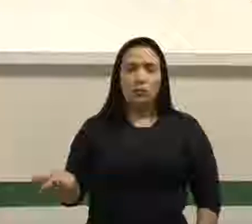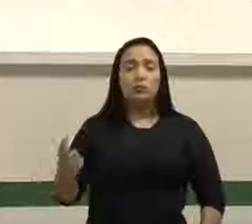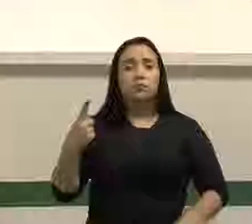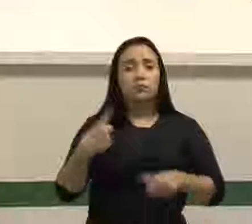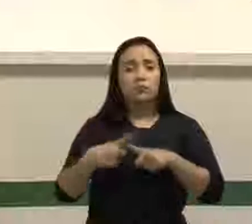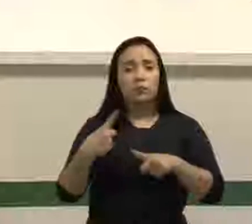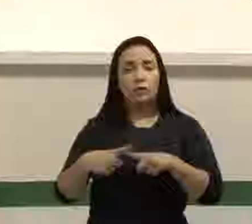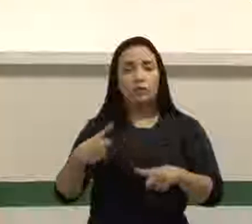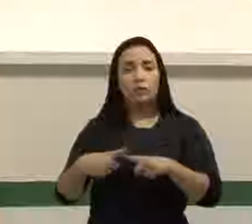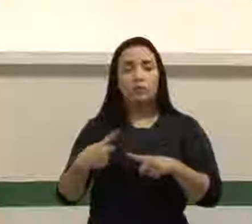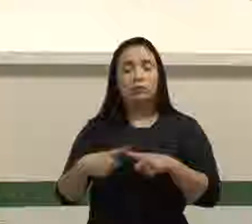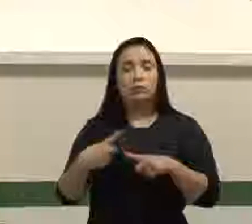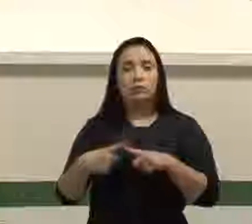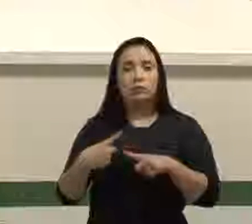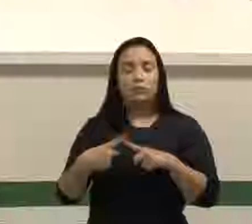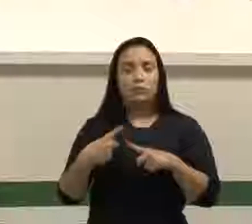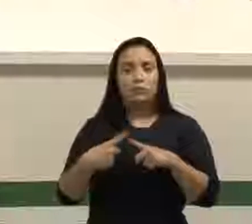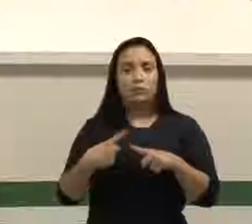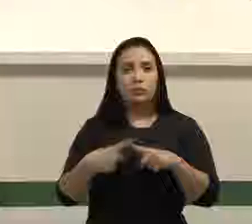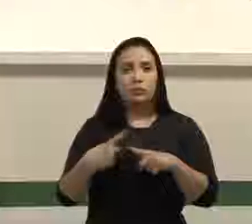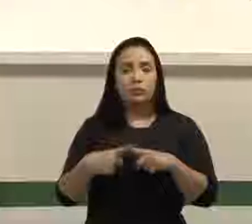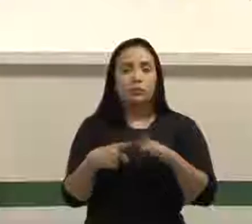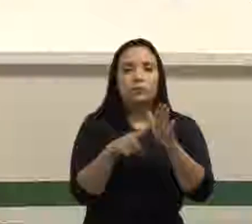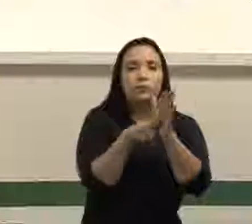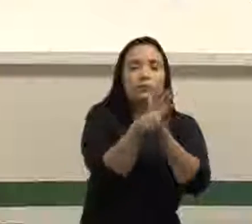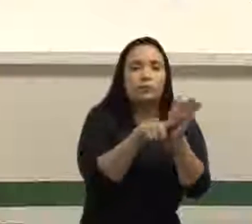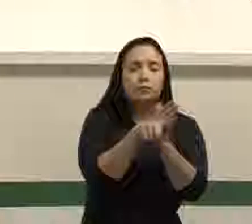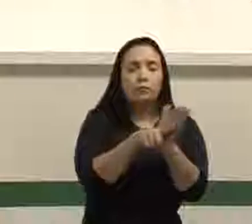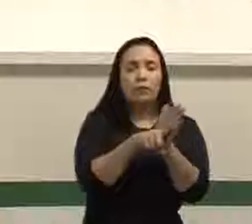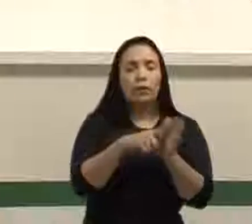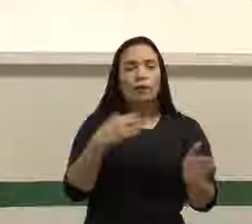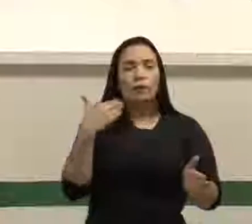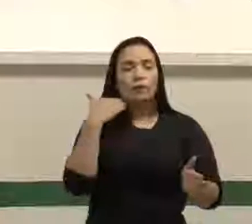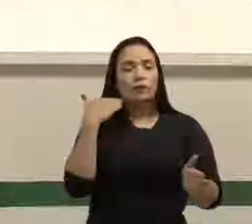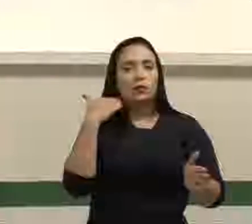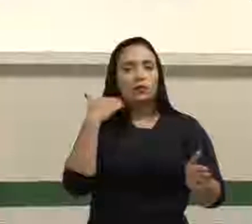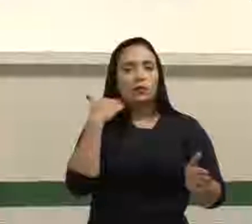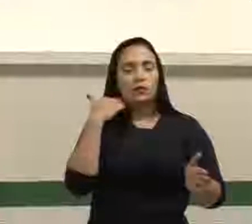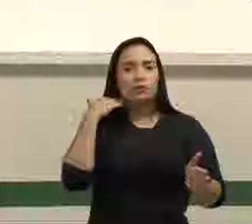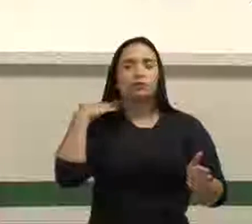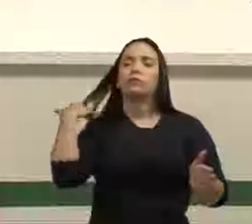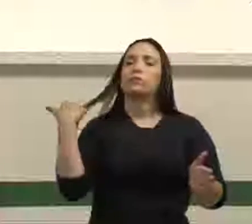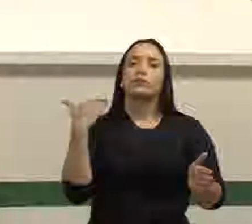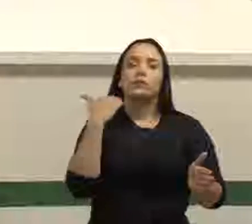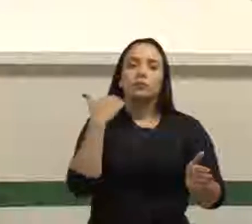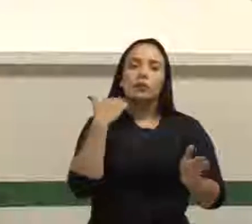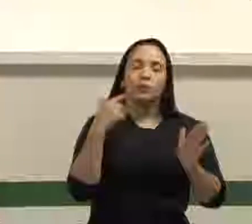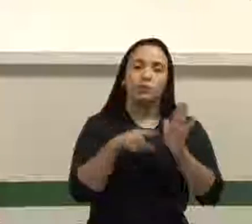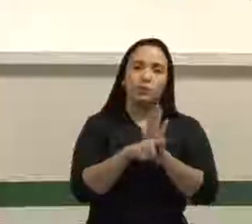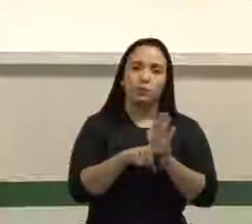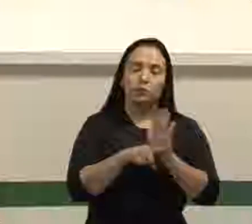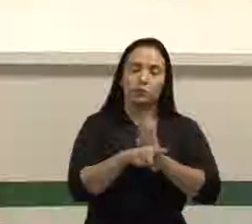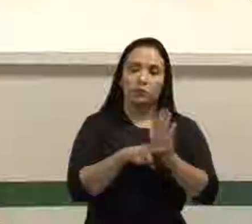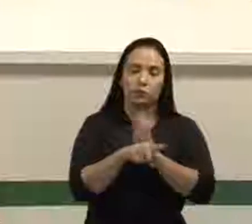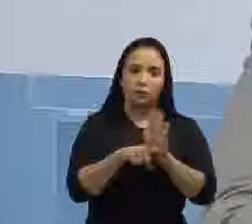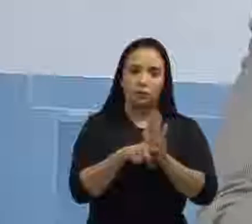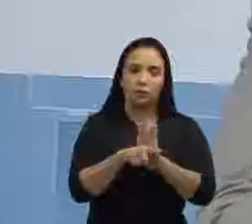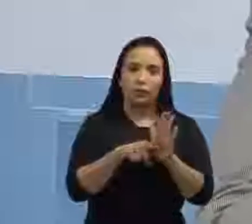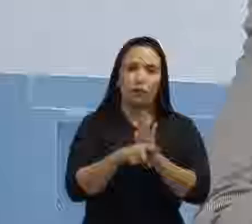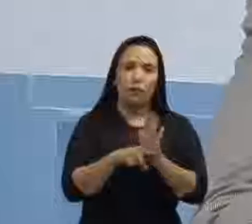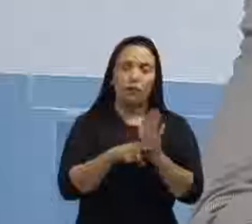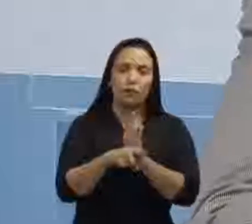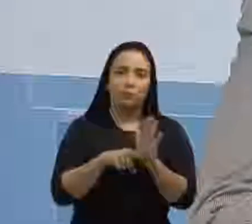Porque ela tem muito mais valor, se essa quebra de sigilo tinha muito mais valor, teria tido, E ali ia acontecer mesmo, Luiz, porque os fatos